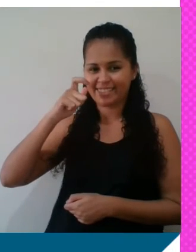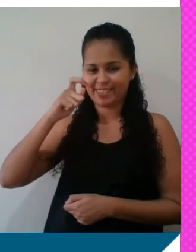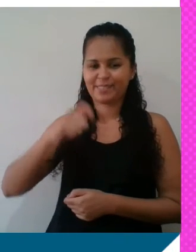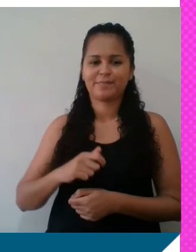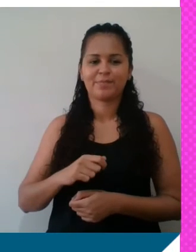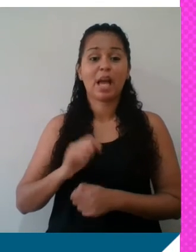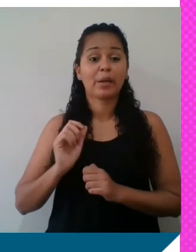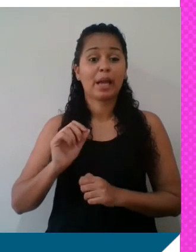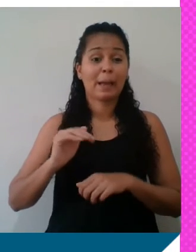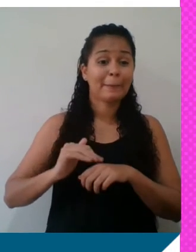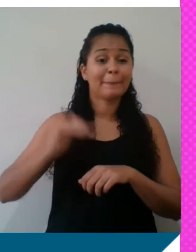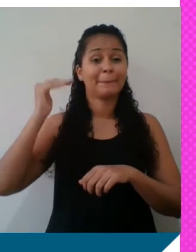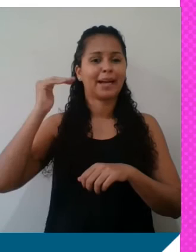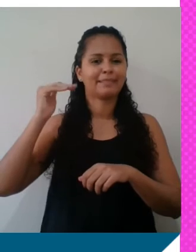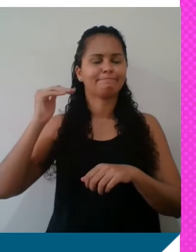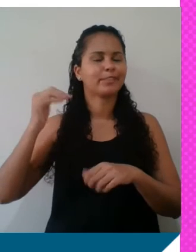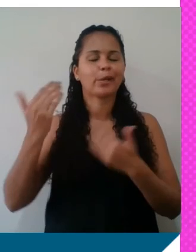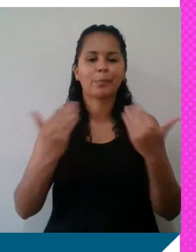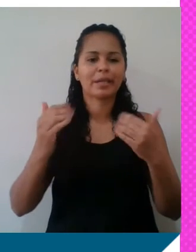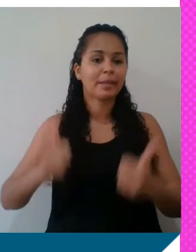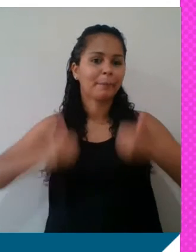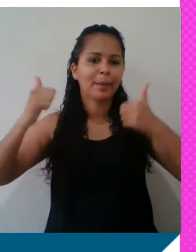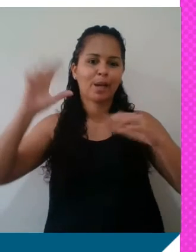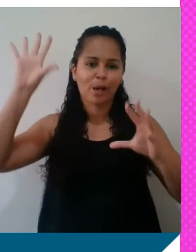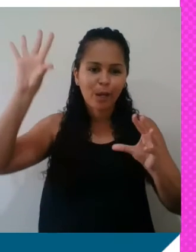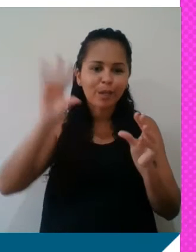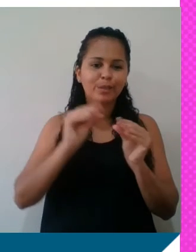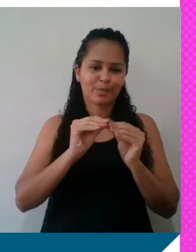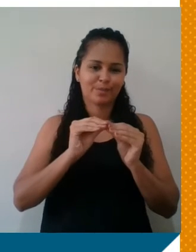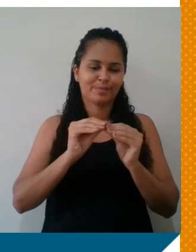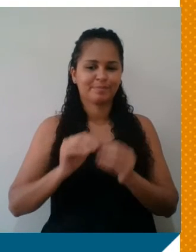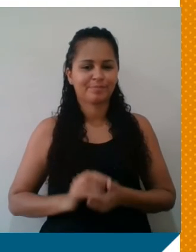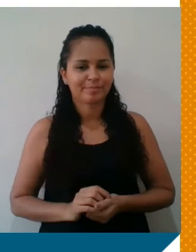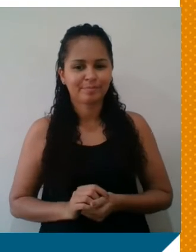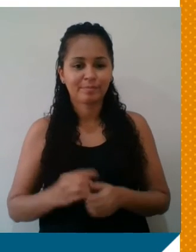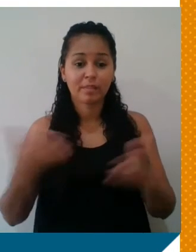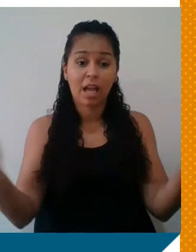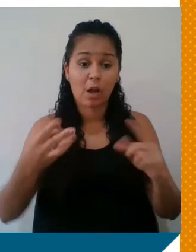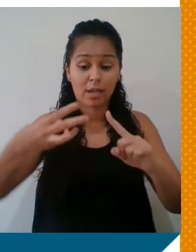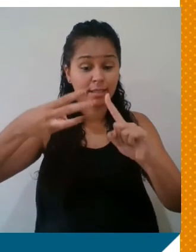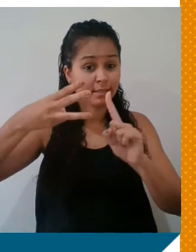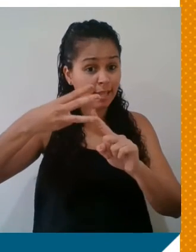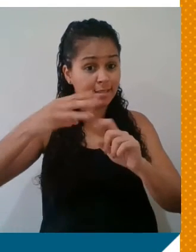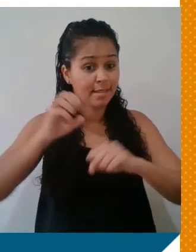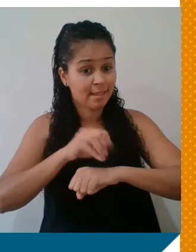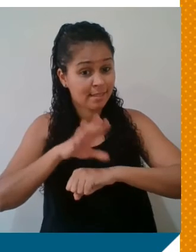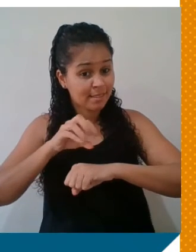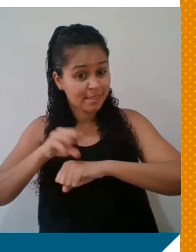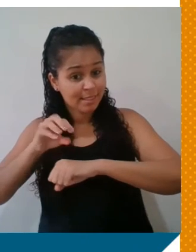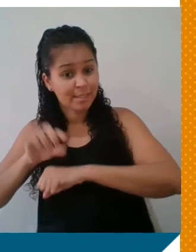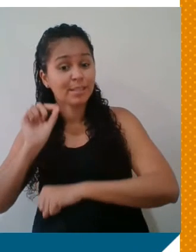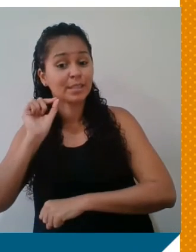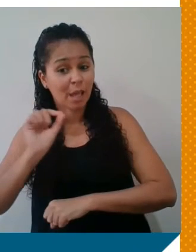interessante mesmo, ou seja, é um passo adiante do resumo. Certo, galera? Terceira dica, Tarsila. E